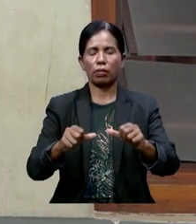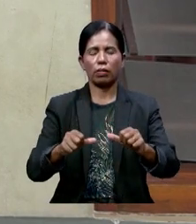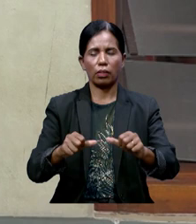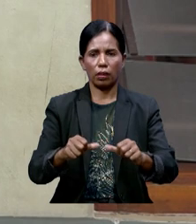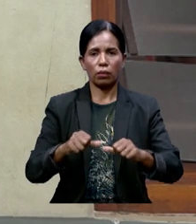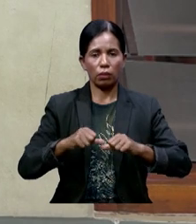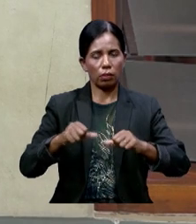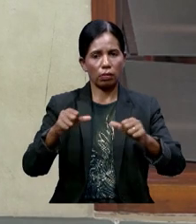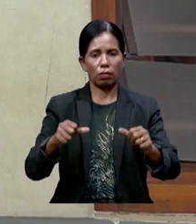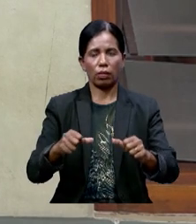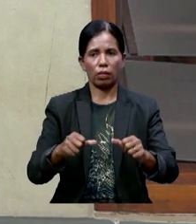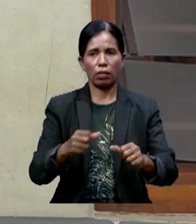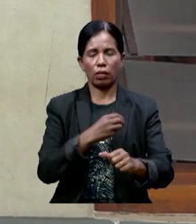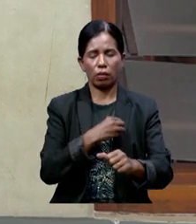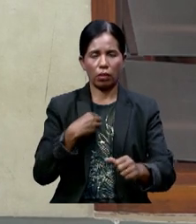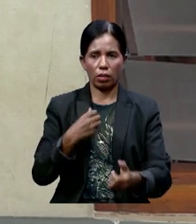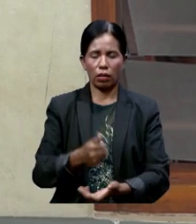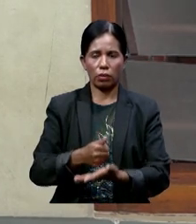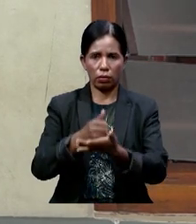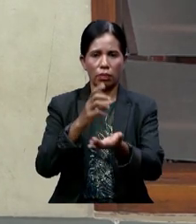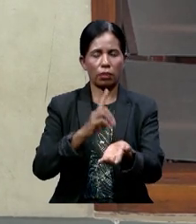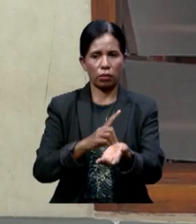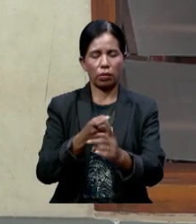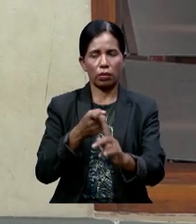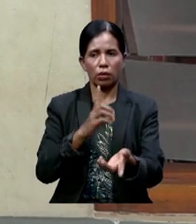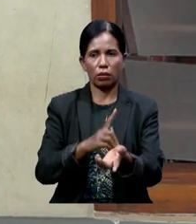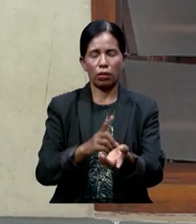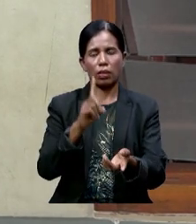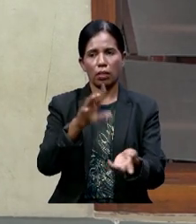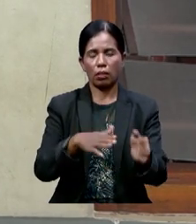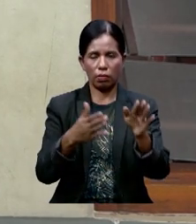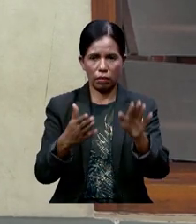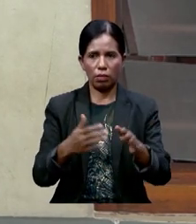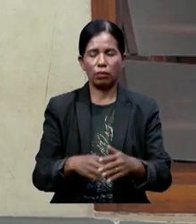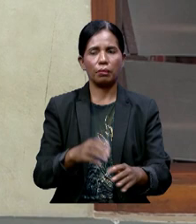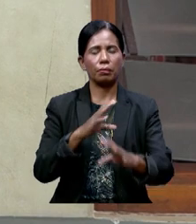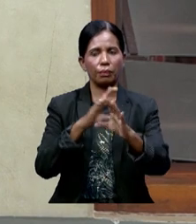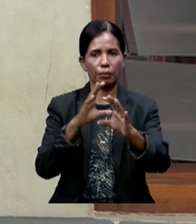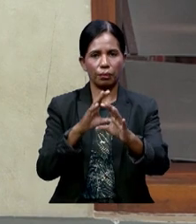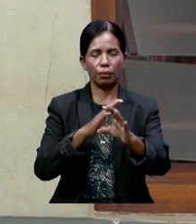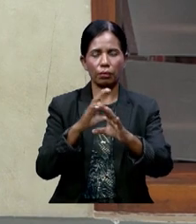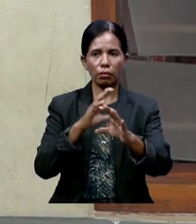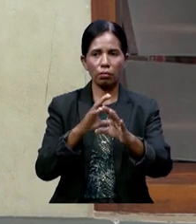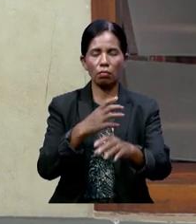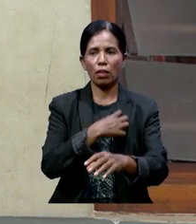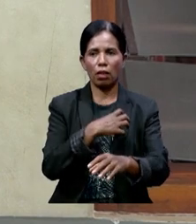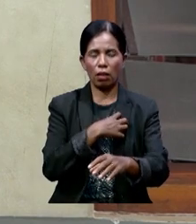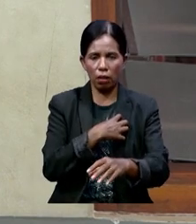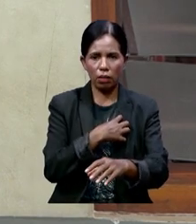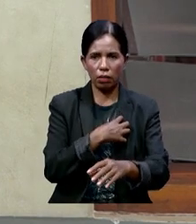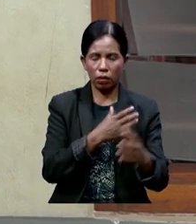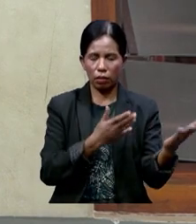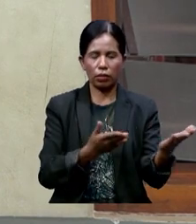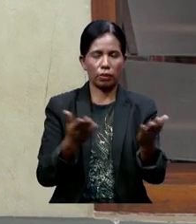ninia atendimento medico ninia daris ida mate oin kareta forensik polisi nia mak